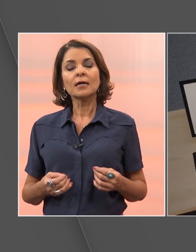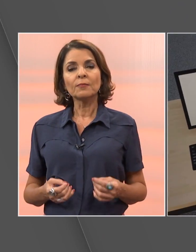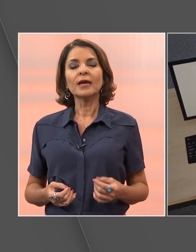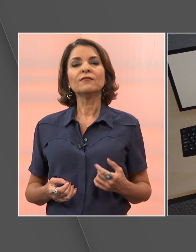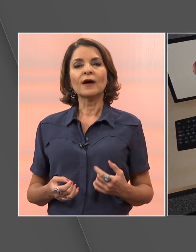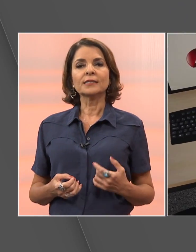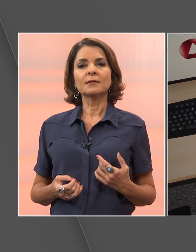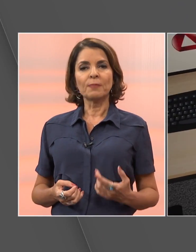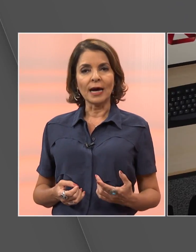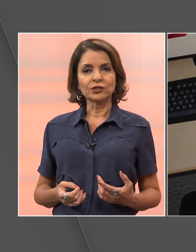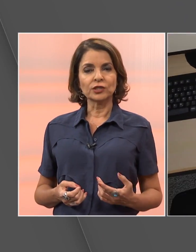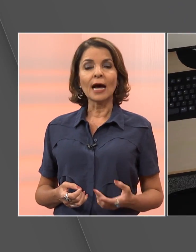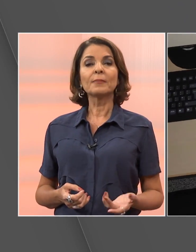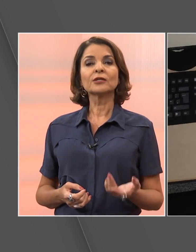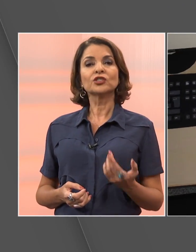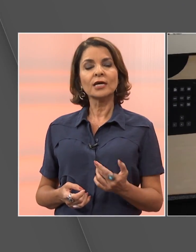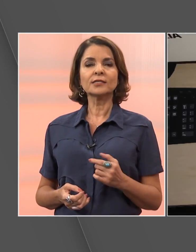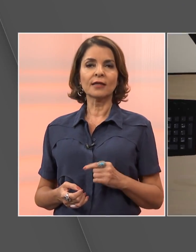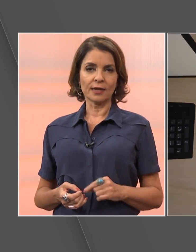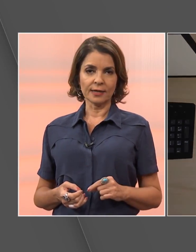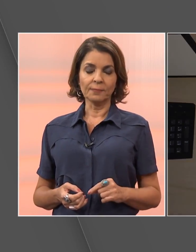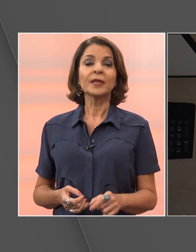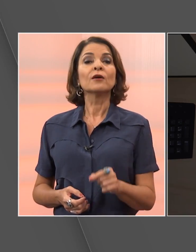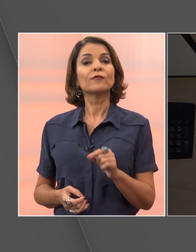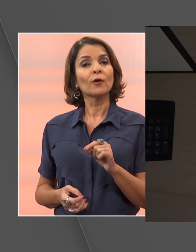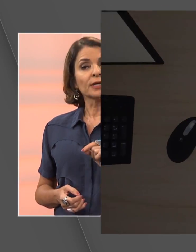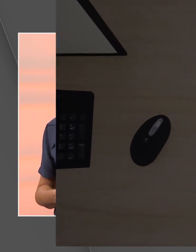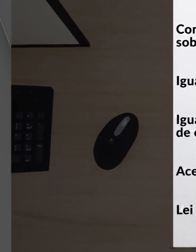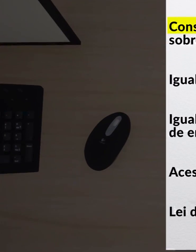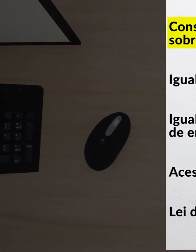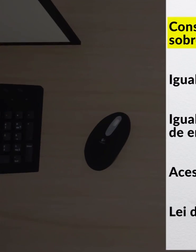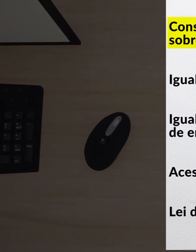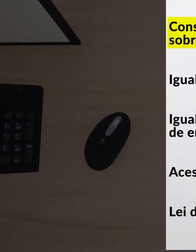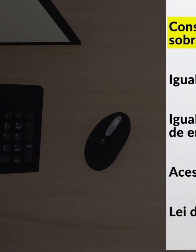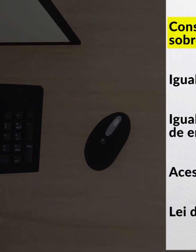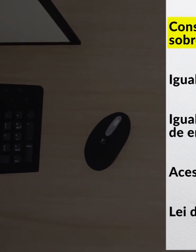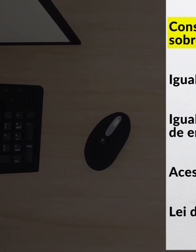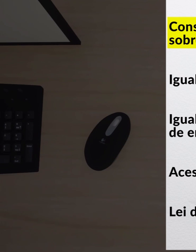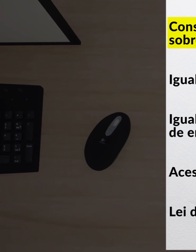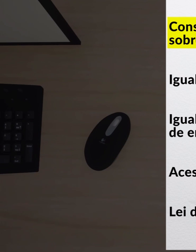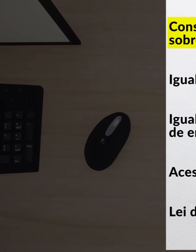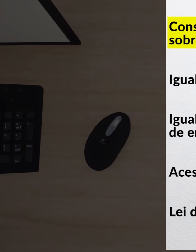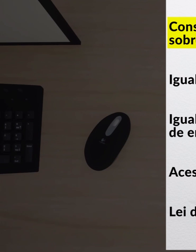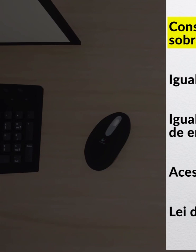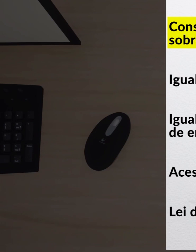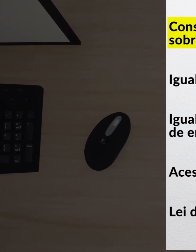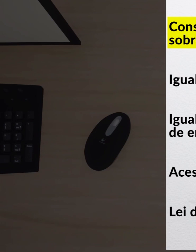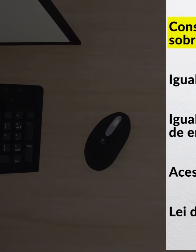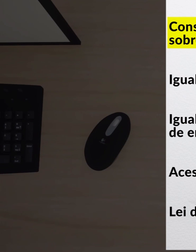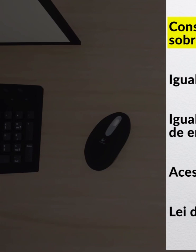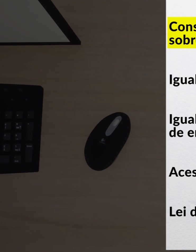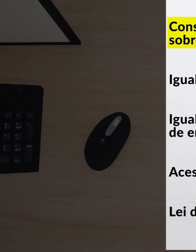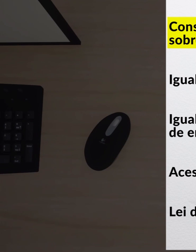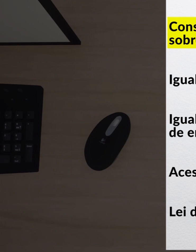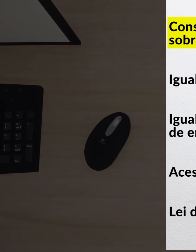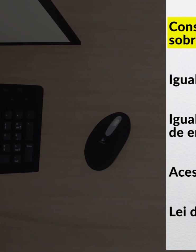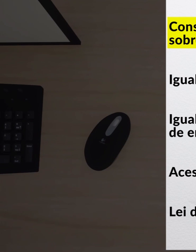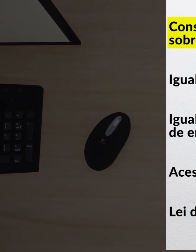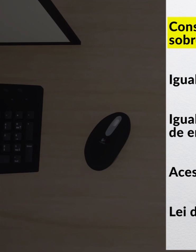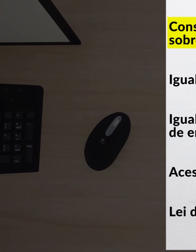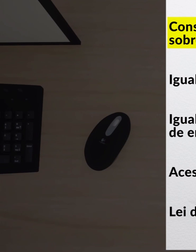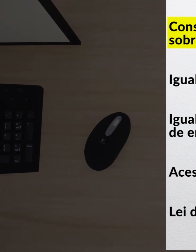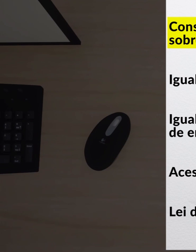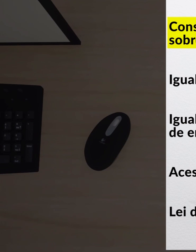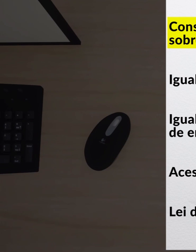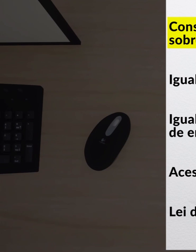Também fazem parte da abrangência da lei fomentar a conscientização sobre questões raciais, promovendo a educação